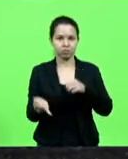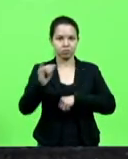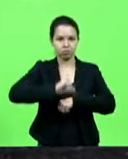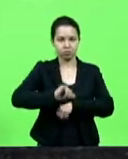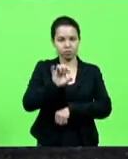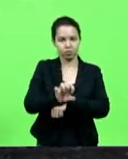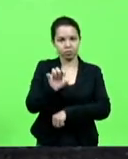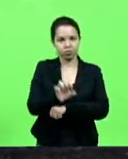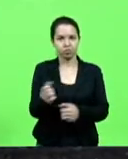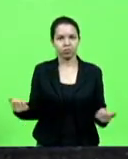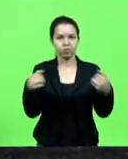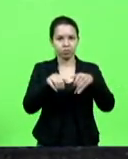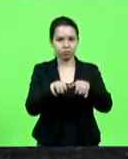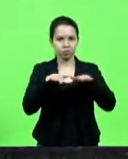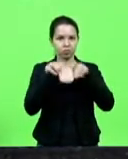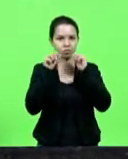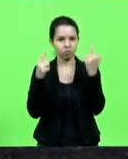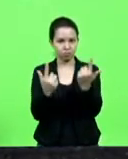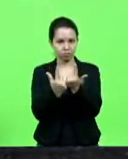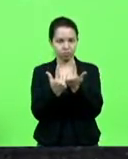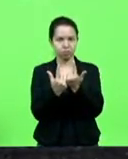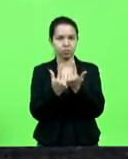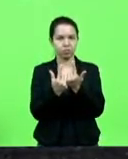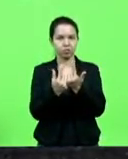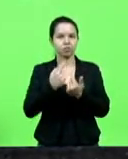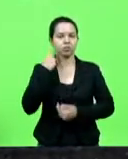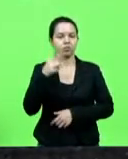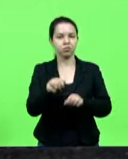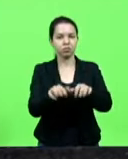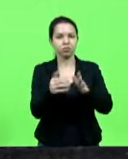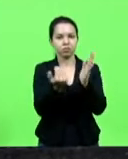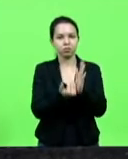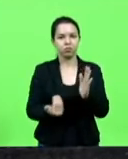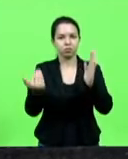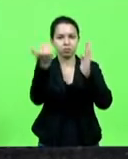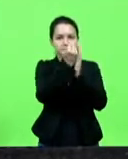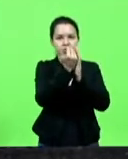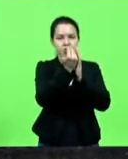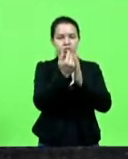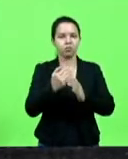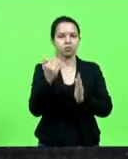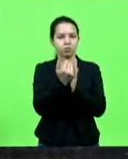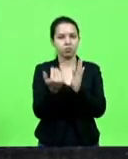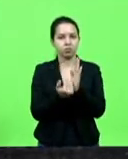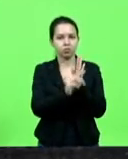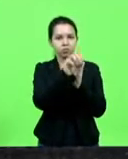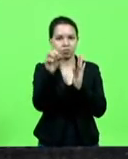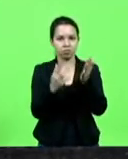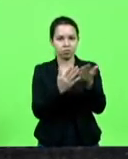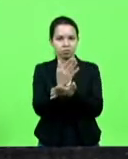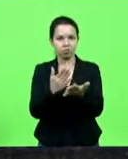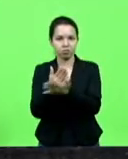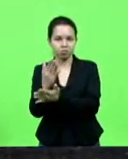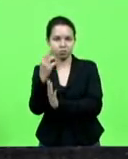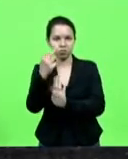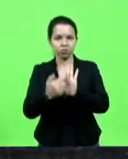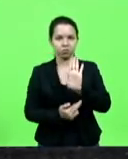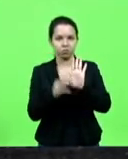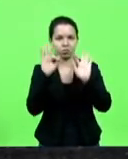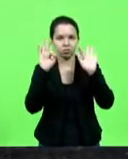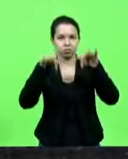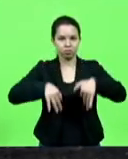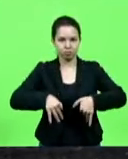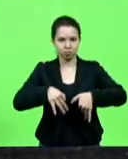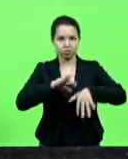Estado, reuniu-se a Assembleia Legislativa em sessão extraordinária. Ordem do dia, foram aprovadas as redações finais,